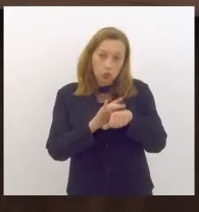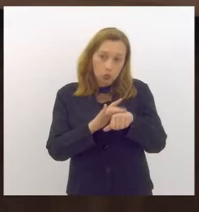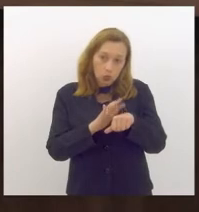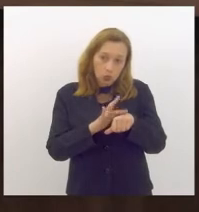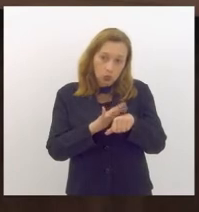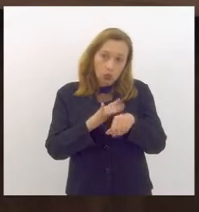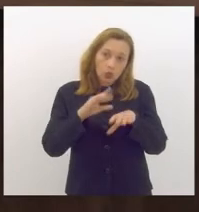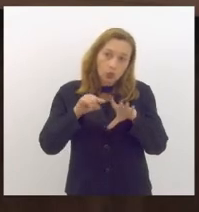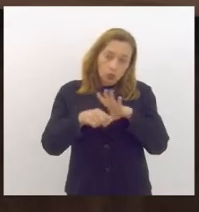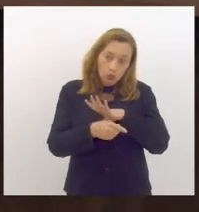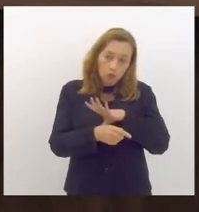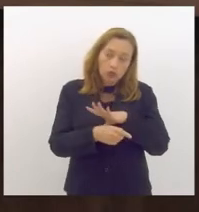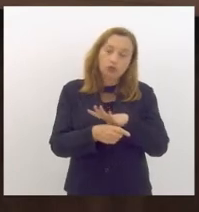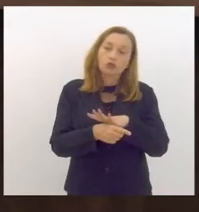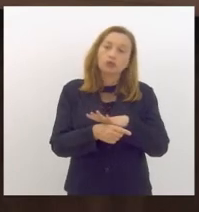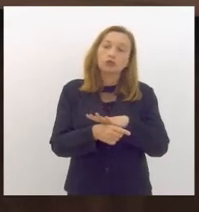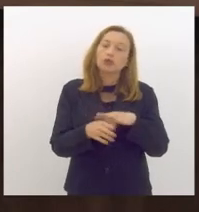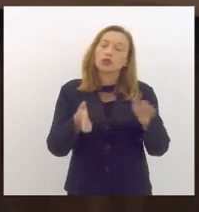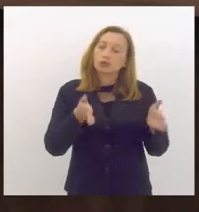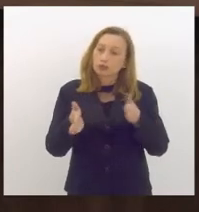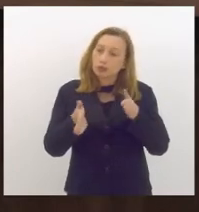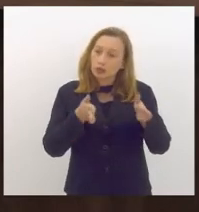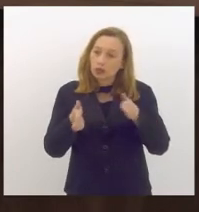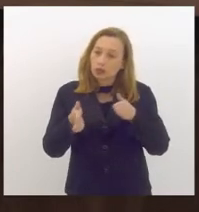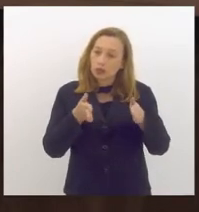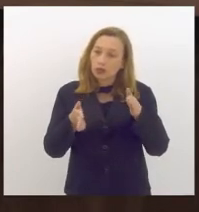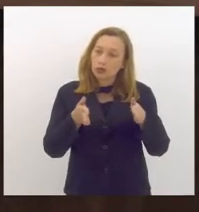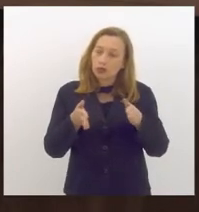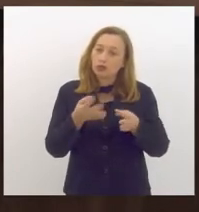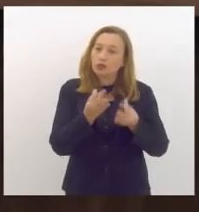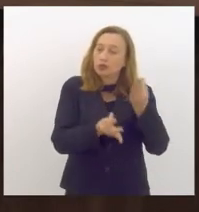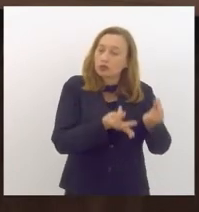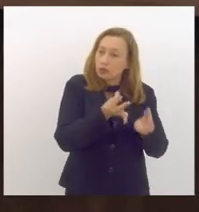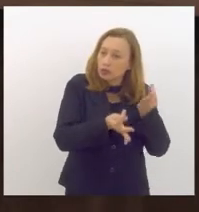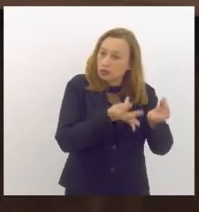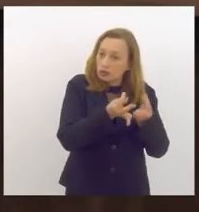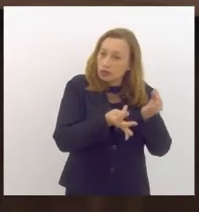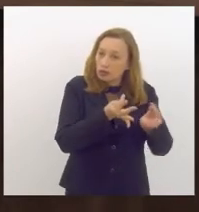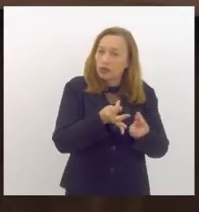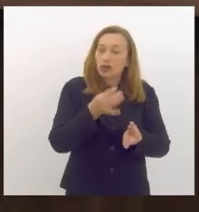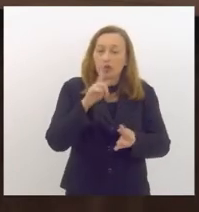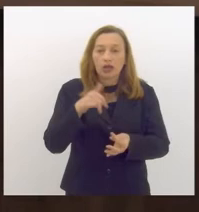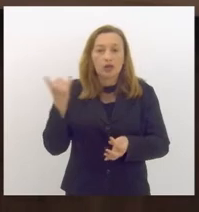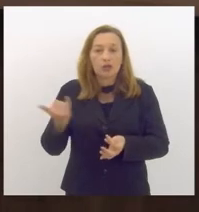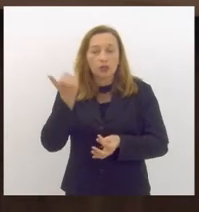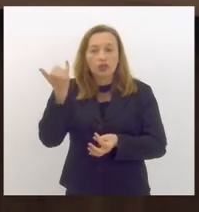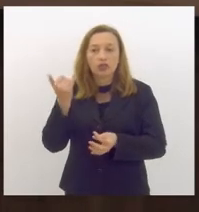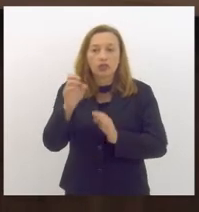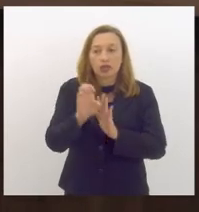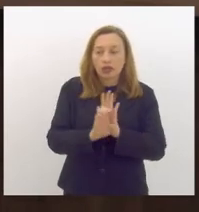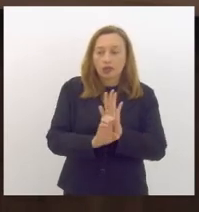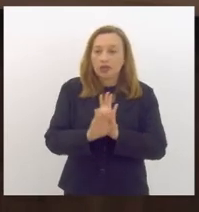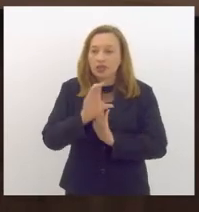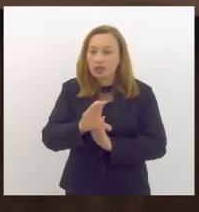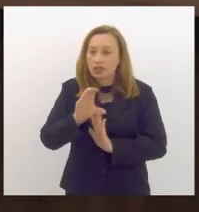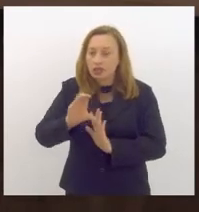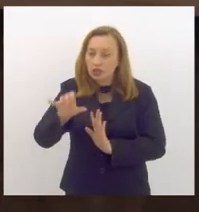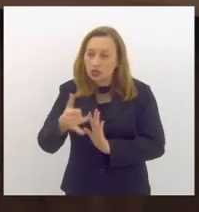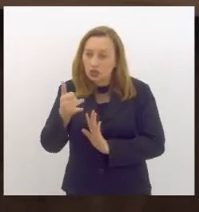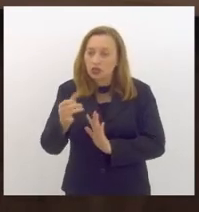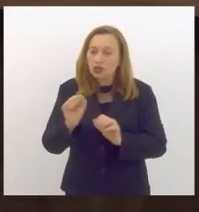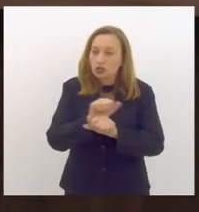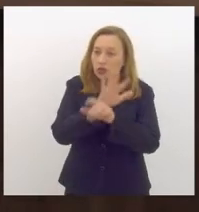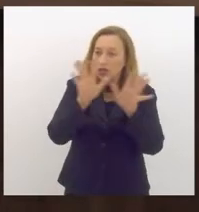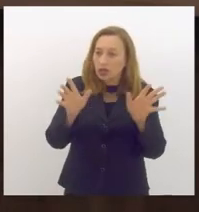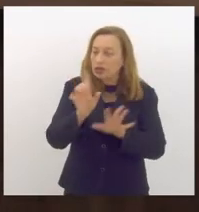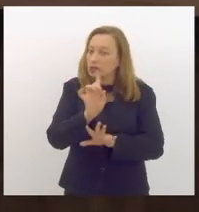caráter profundo, agudo, esse período para um tratamento intensivo. E foi importante a emenda da CCJ, que deixou claro que